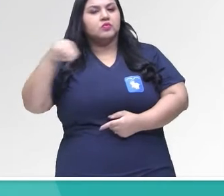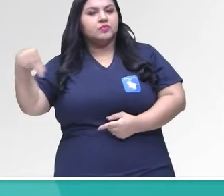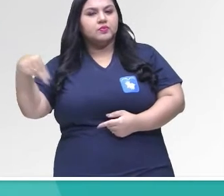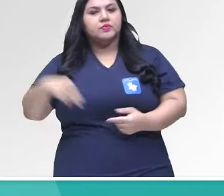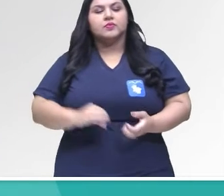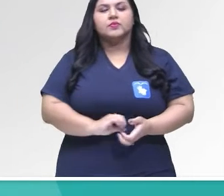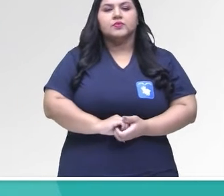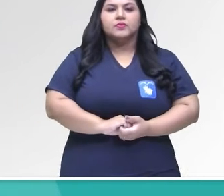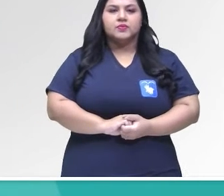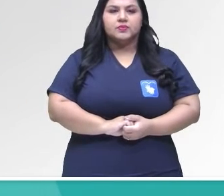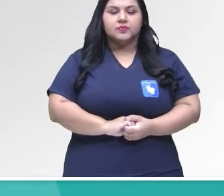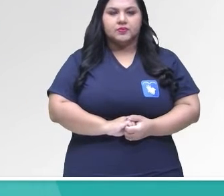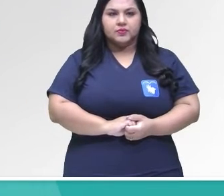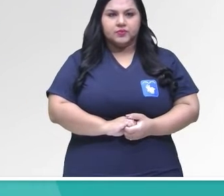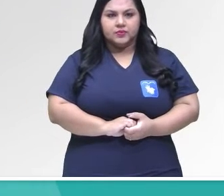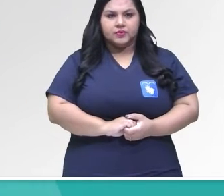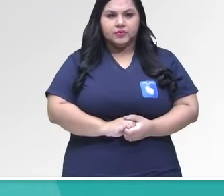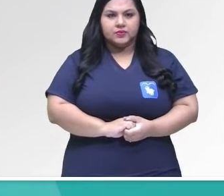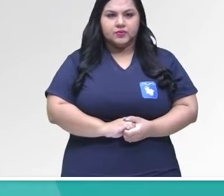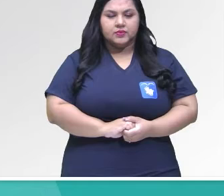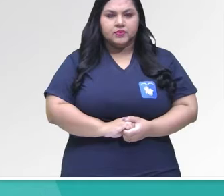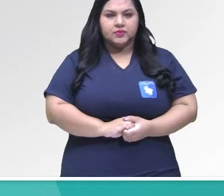nova.